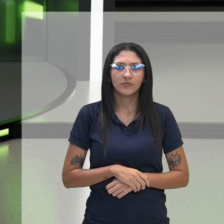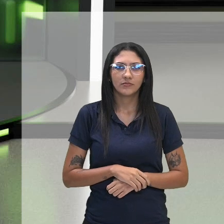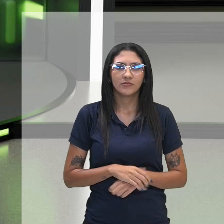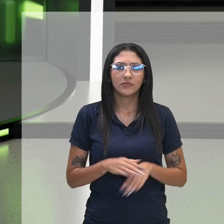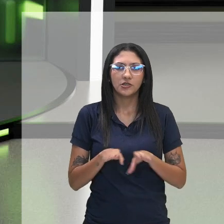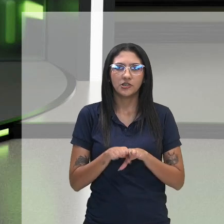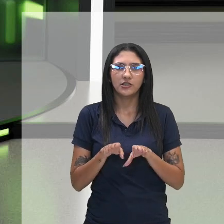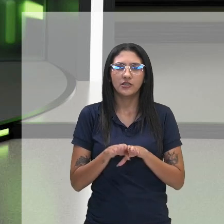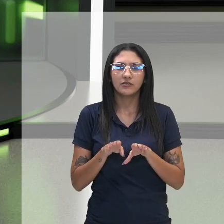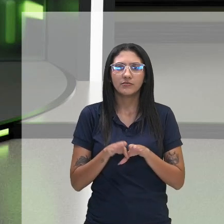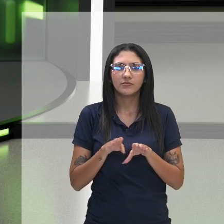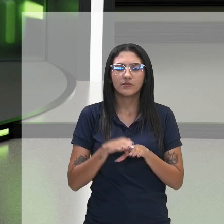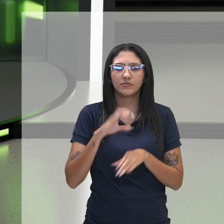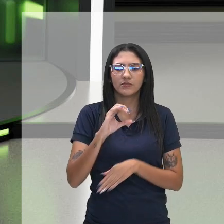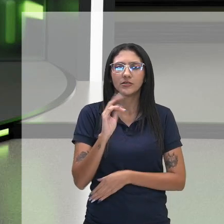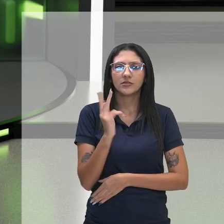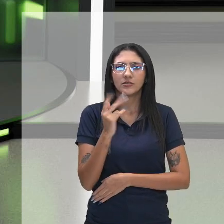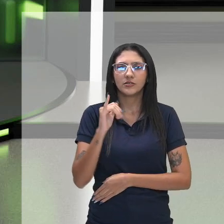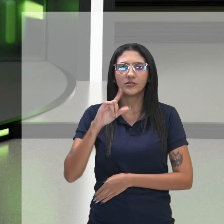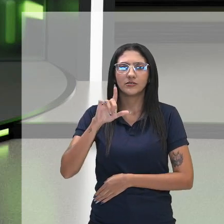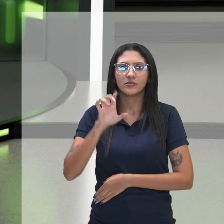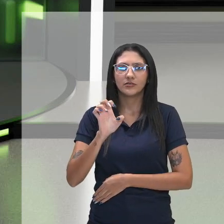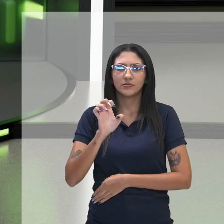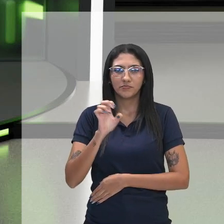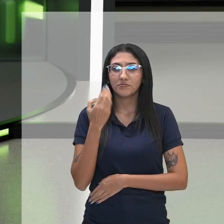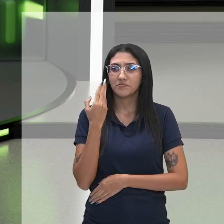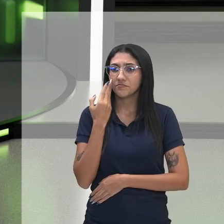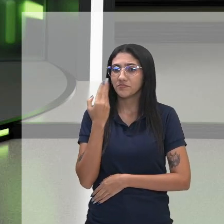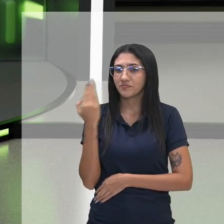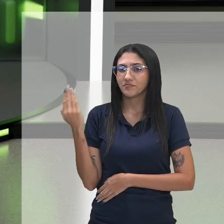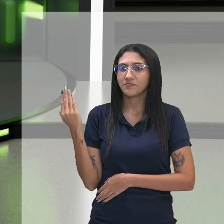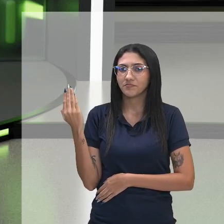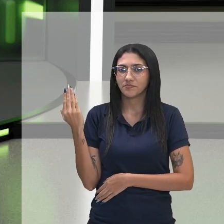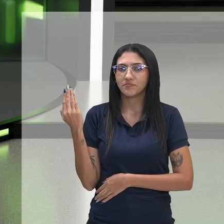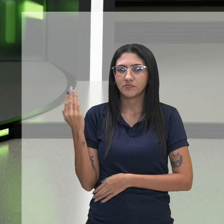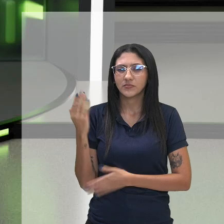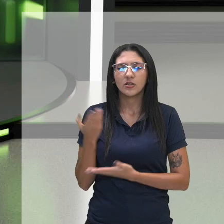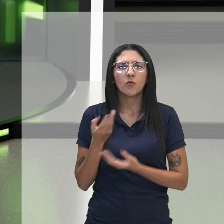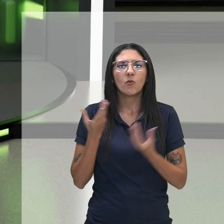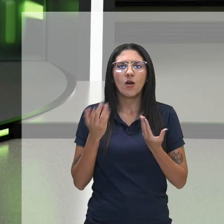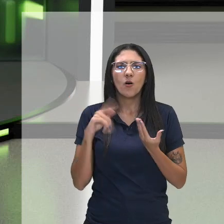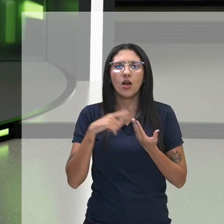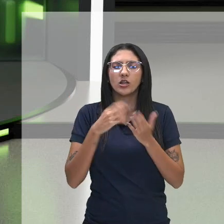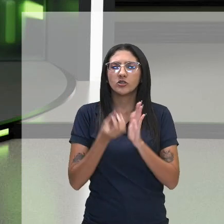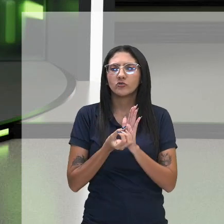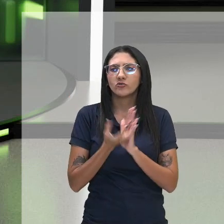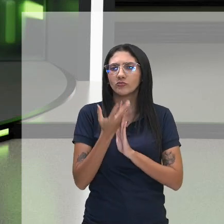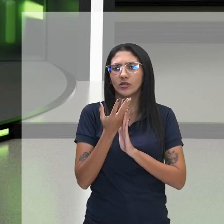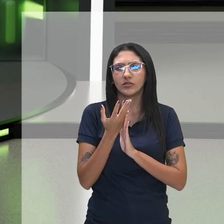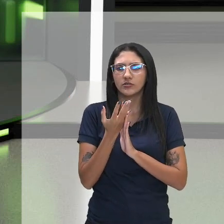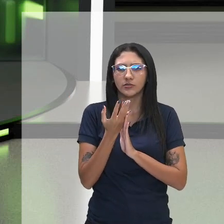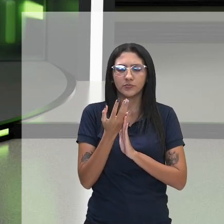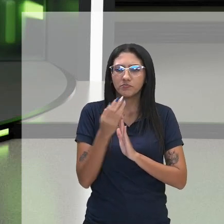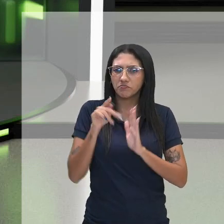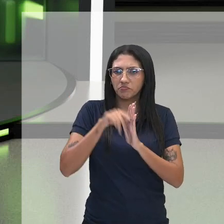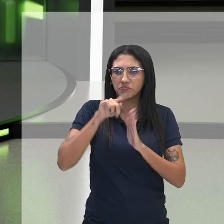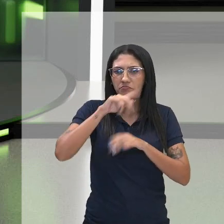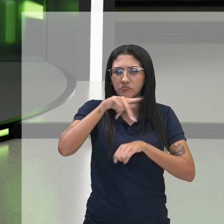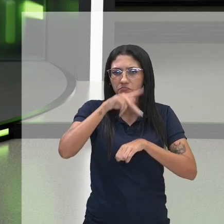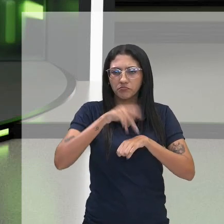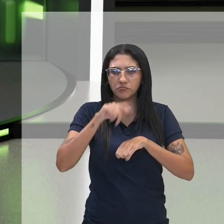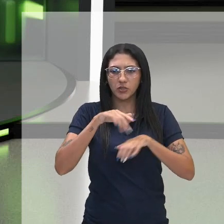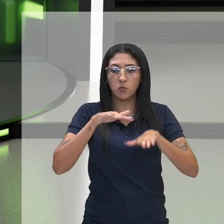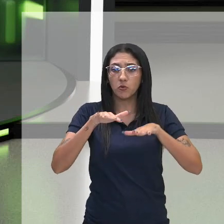Andes? Como é que se formaram aqui nessas cordilheiras? Devido ao movimento das placas tectônicas, né? Uma placa